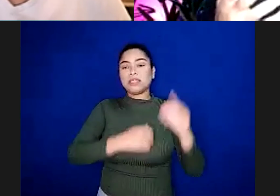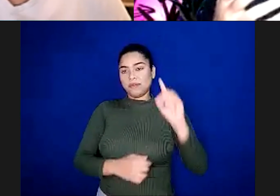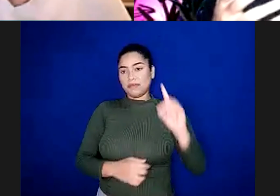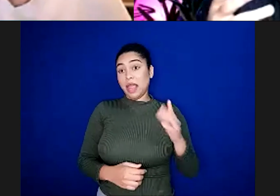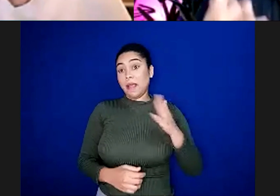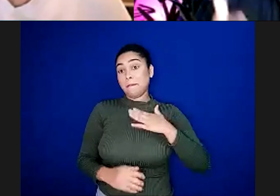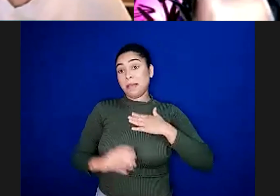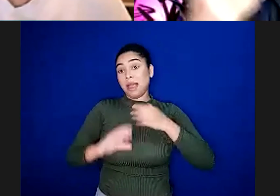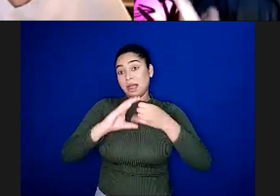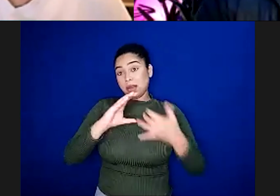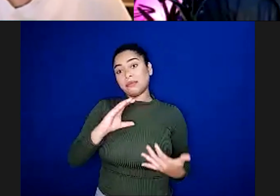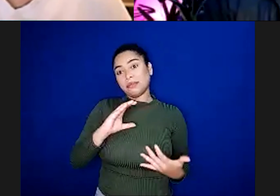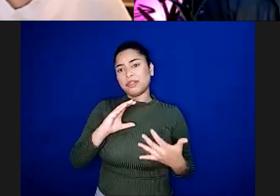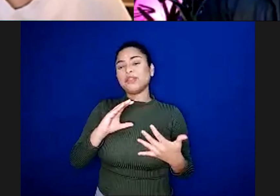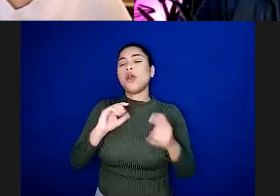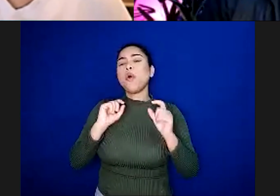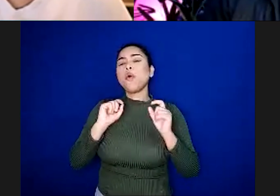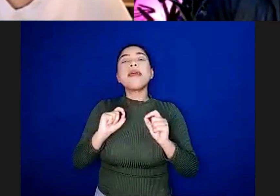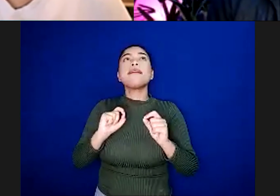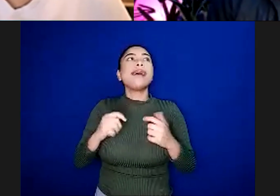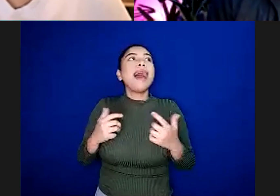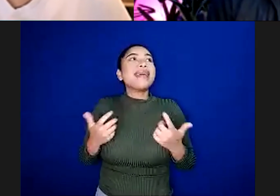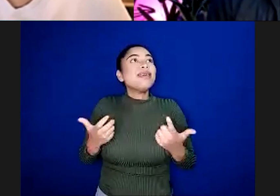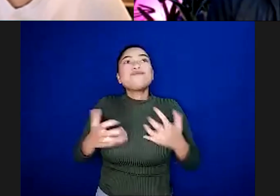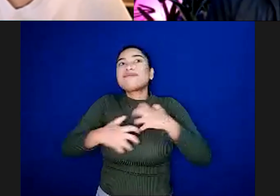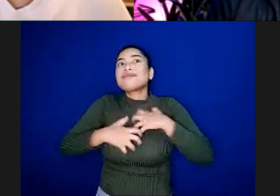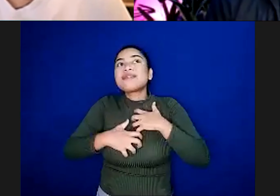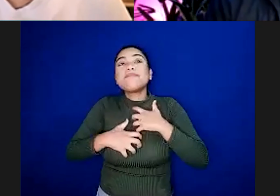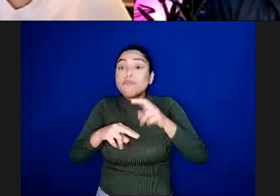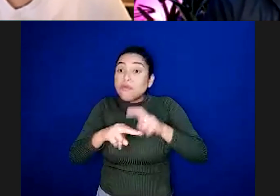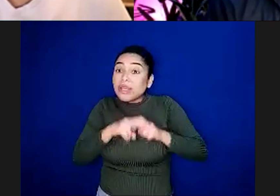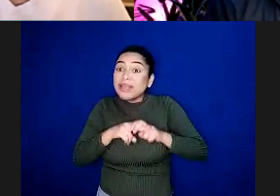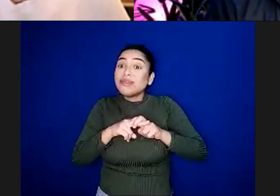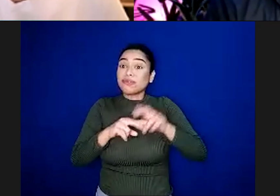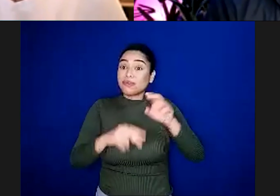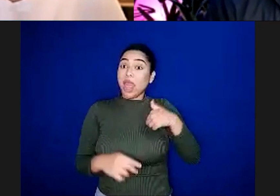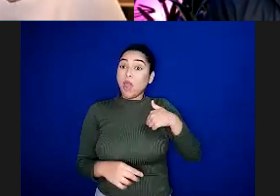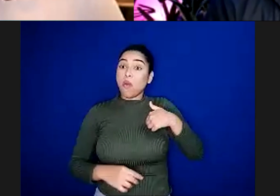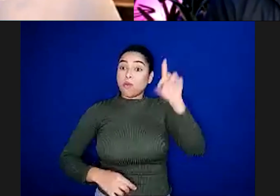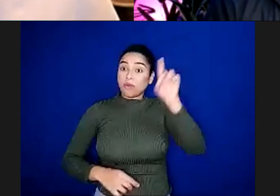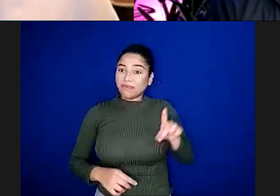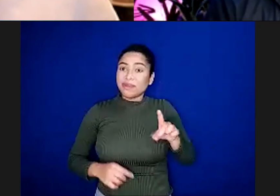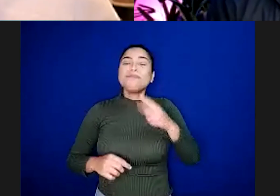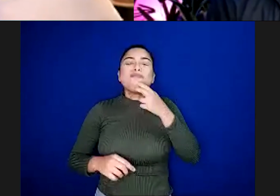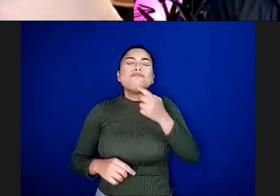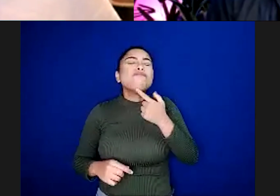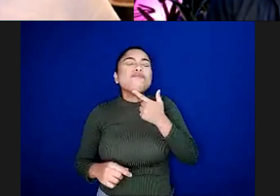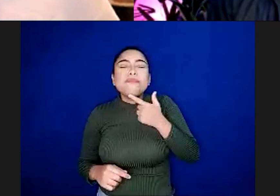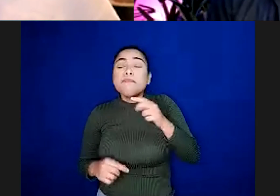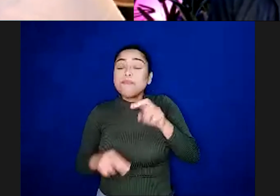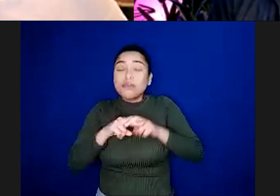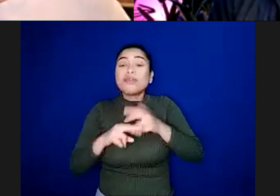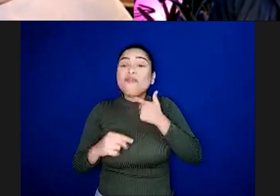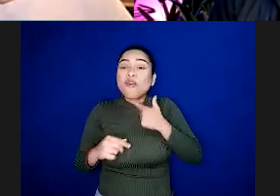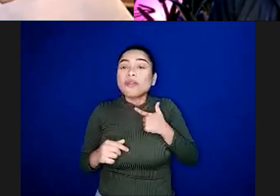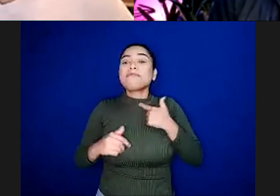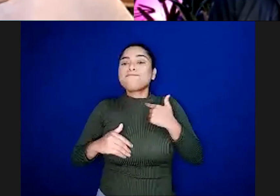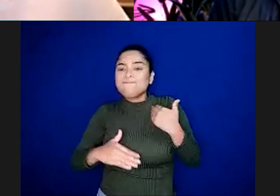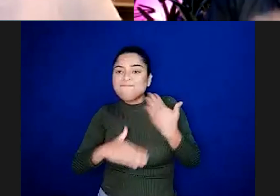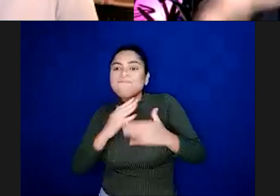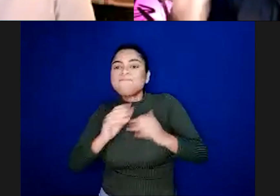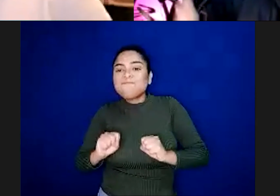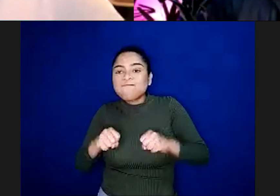acidente foi que me impulsionou nas pesquisas nos estudos e nas práticas de acessibilidade cultural e também na